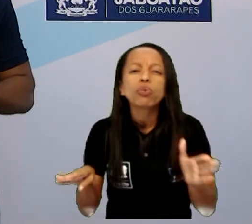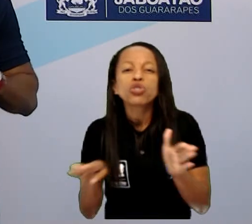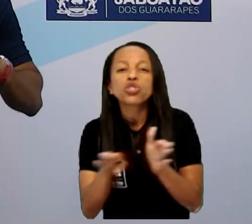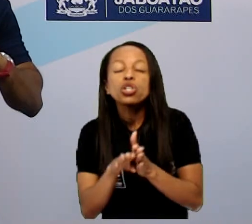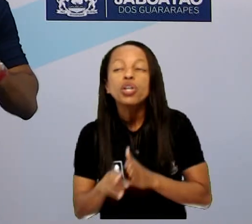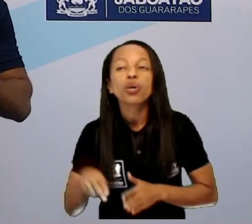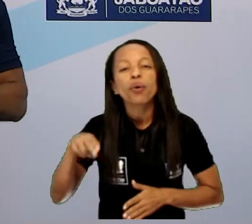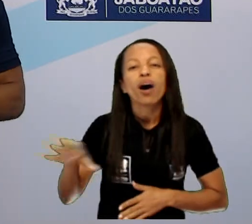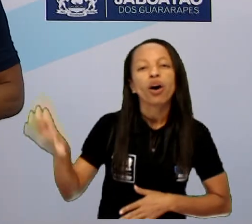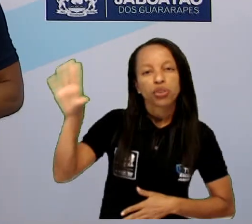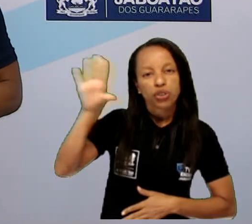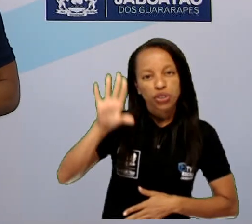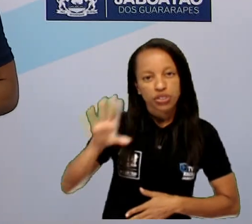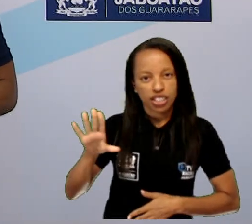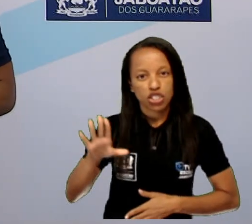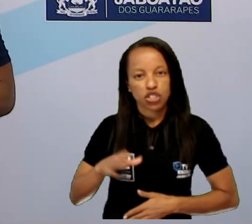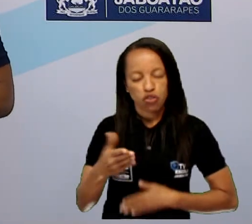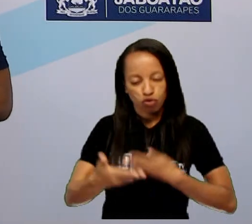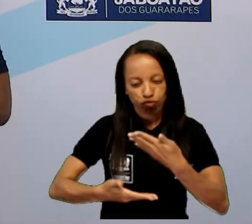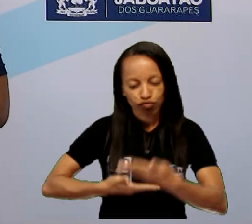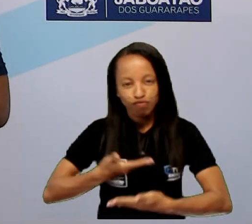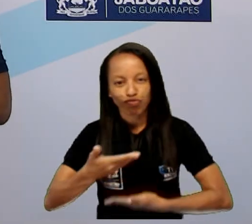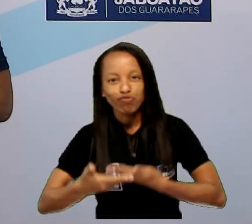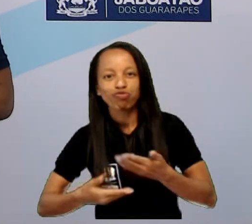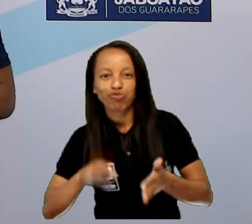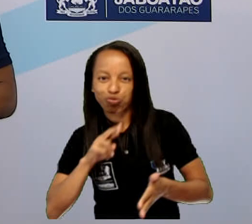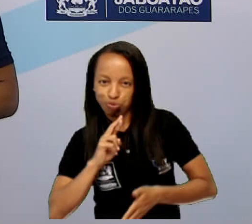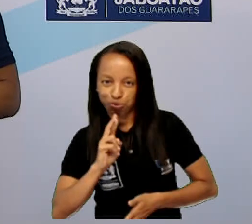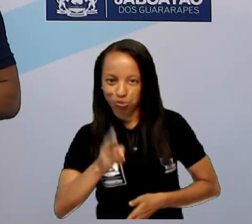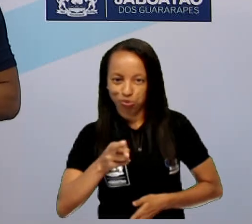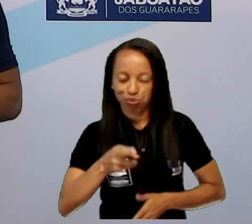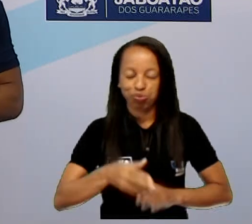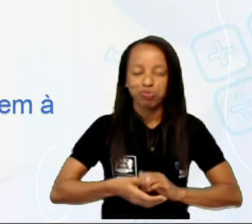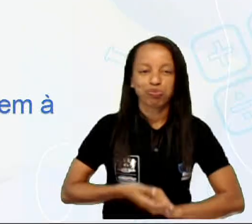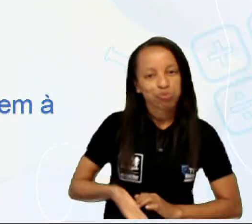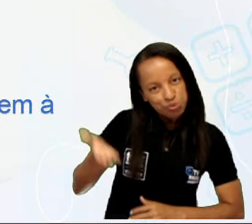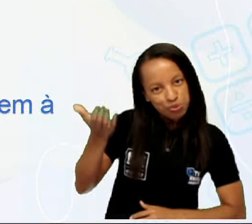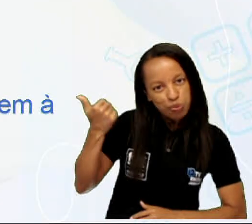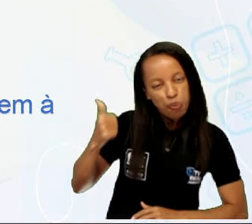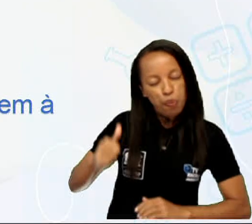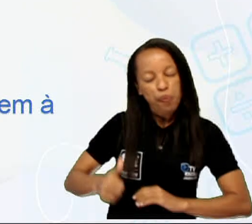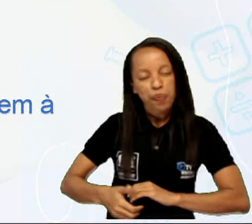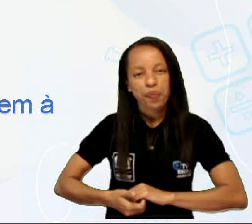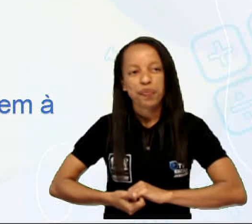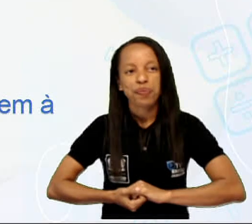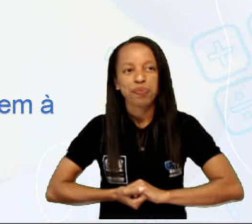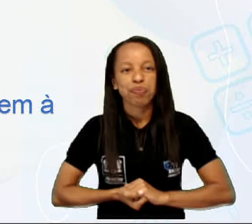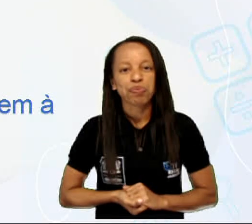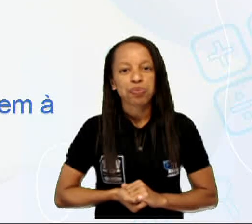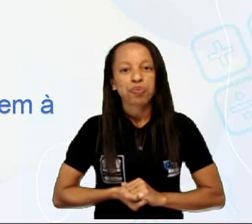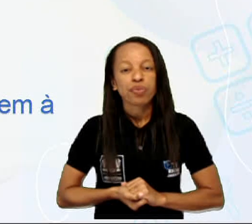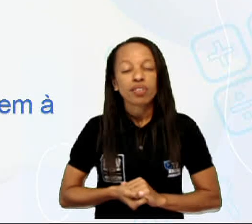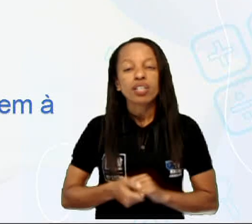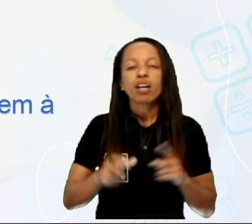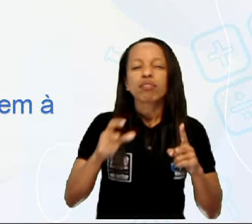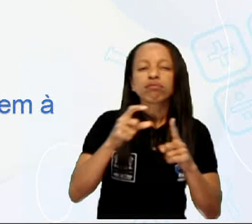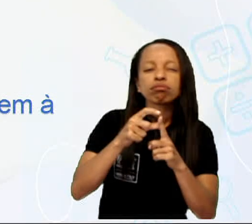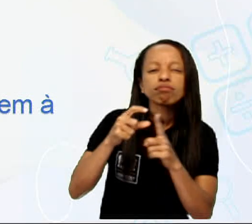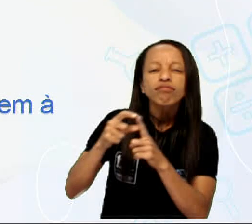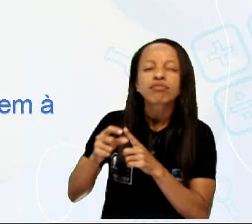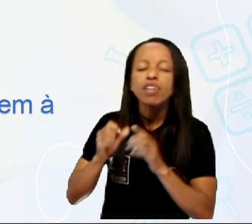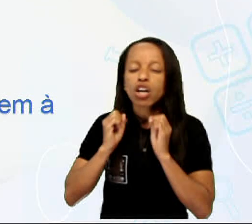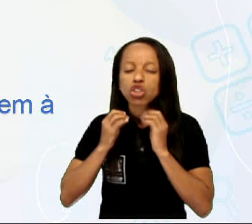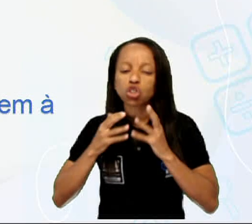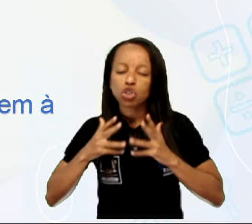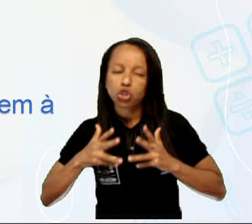Vamos socializar as nossas respostas agora. Então vamos lá. Com suas palavras, explique o que é literatura